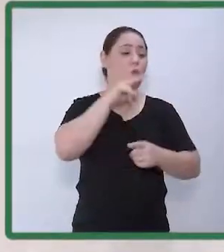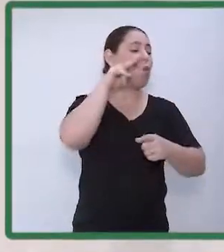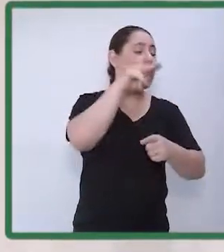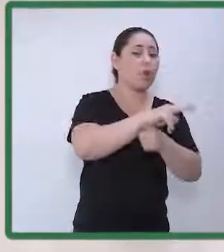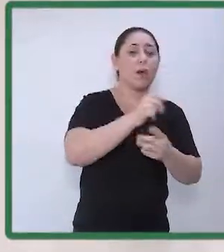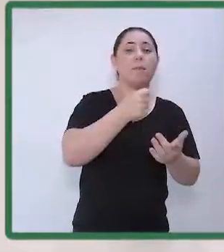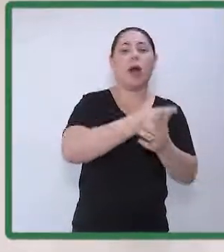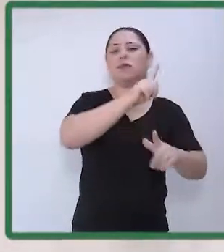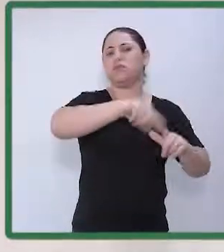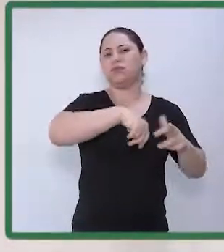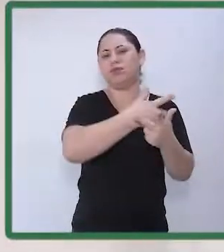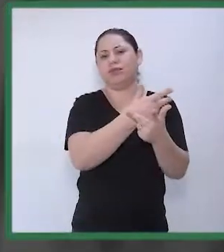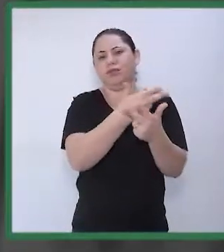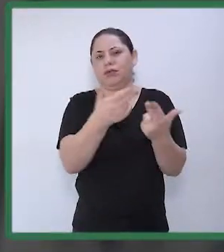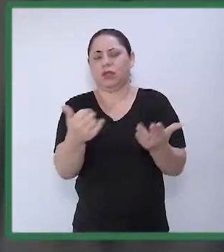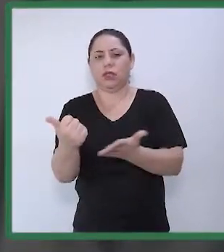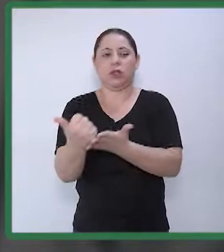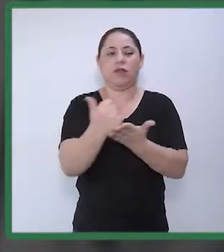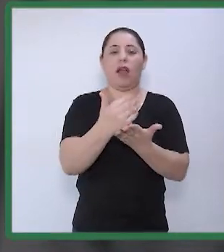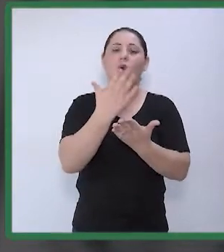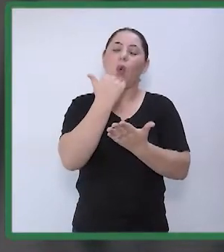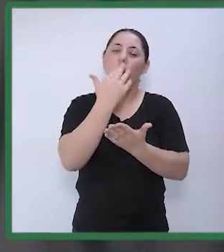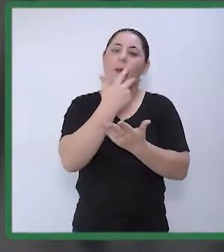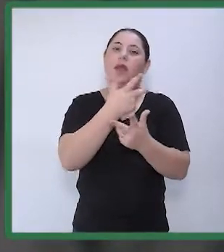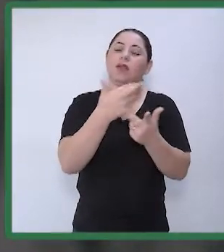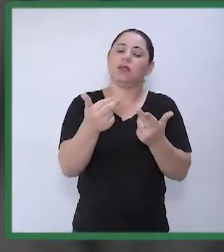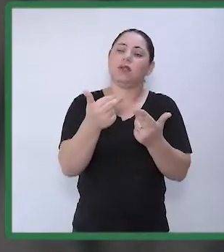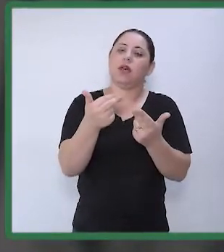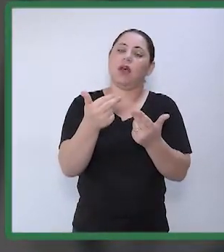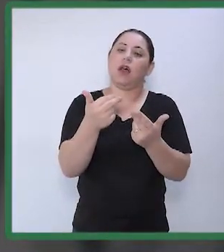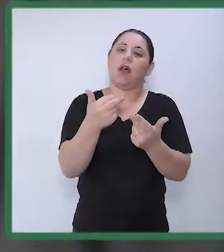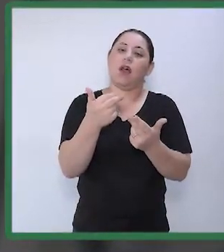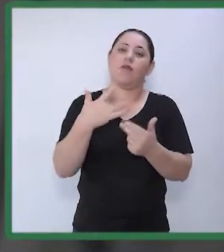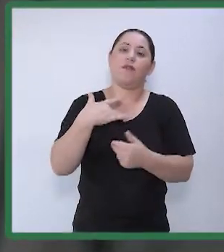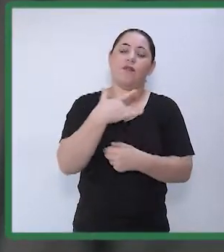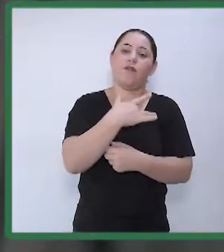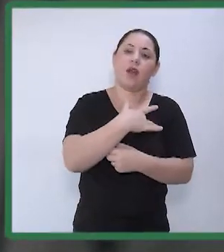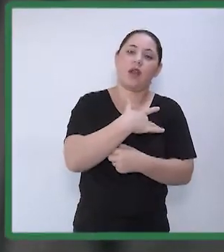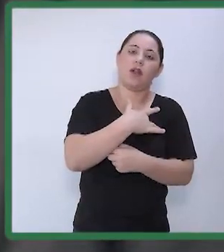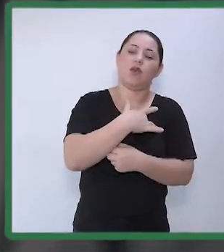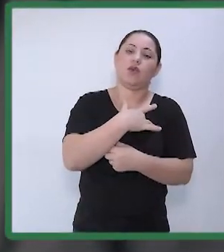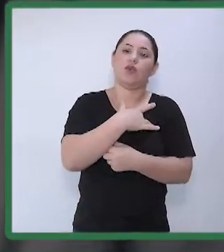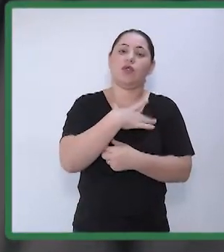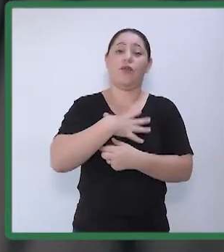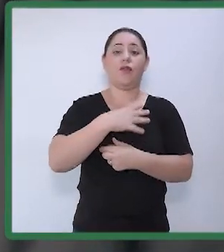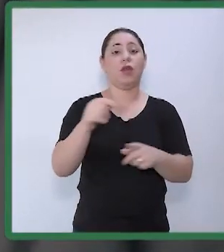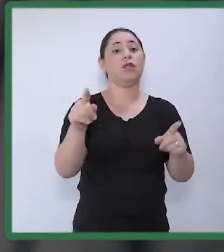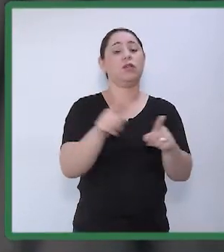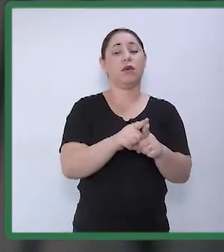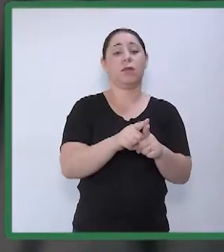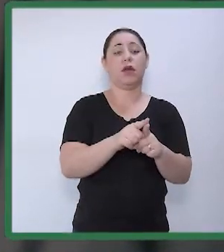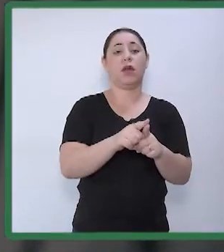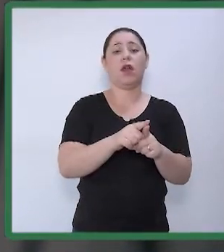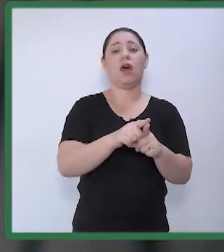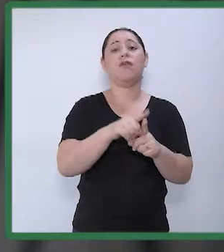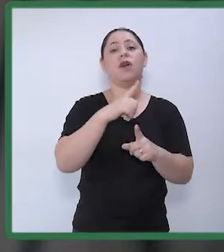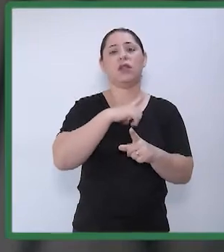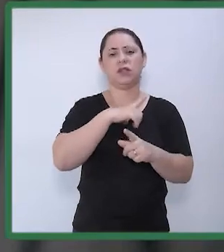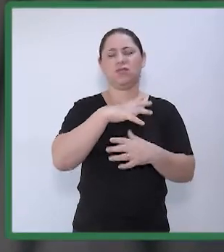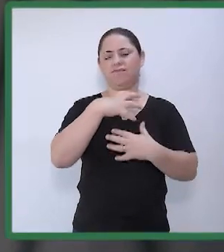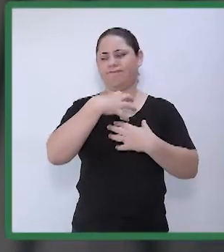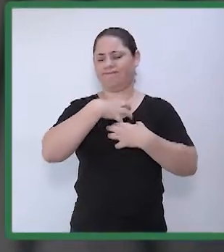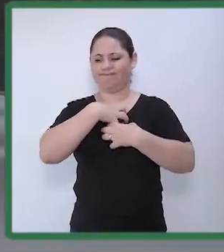que ali trazer a comida para casa, né, o bem-estar do seu filho, e ela se sujeitar a isso, ela vai entrando